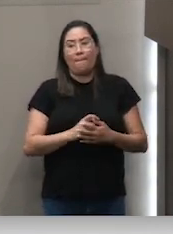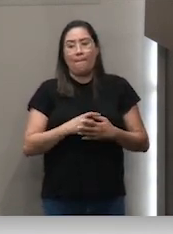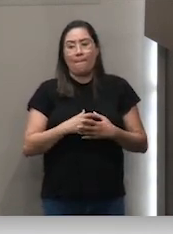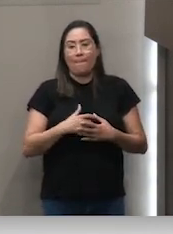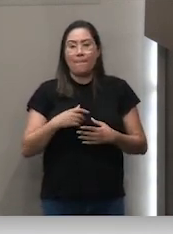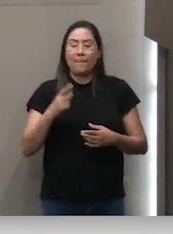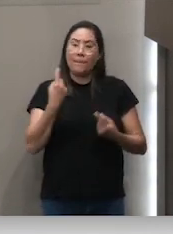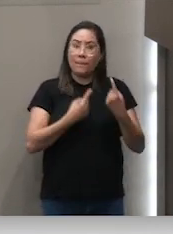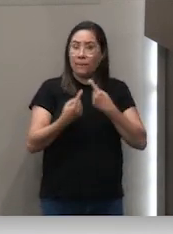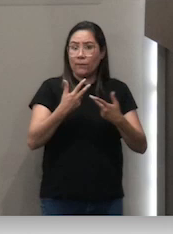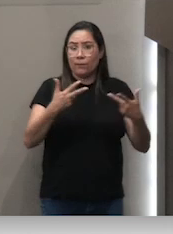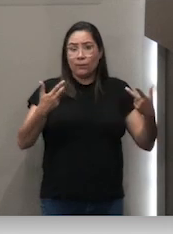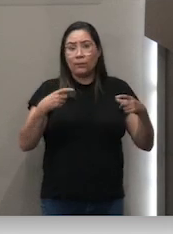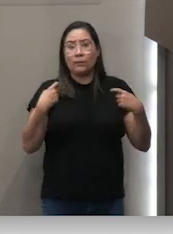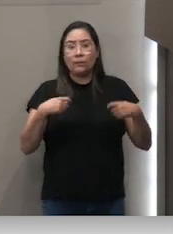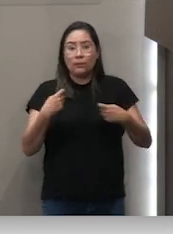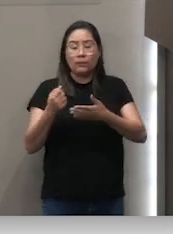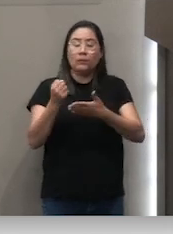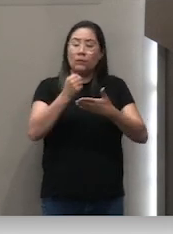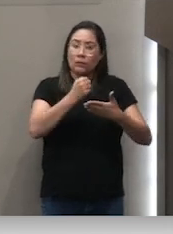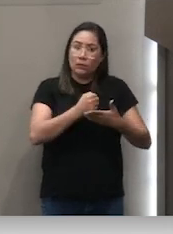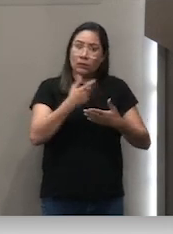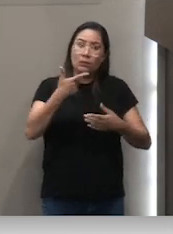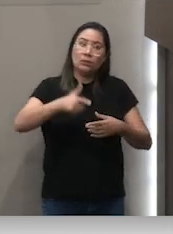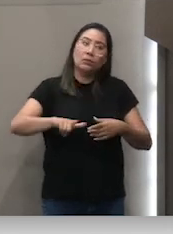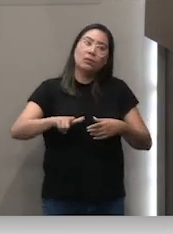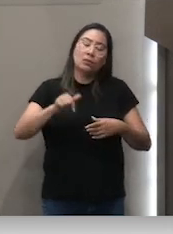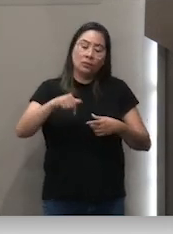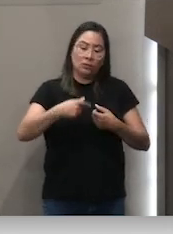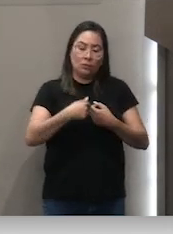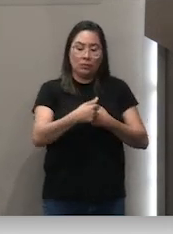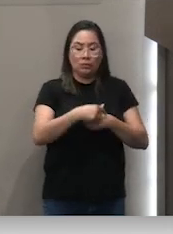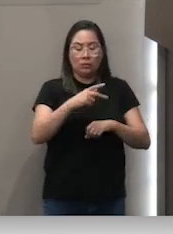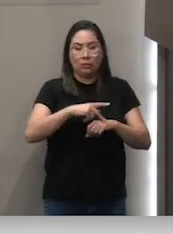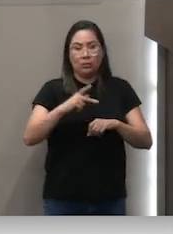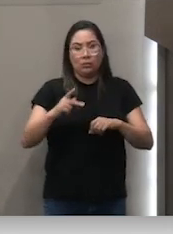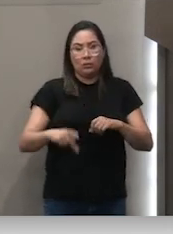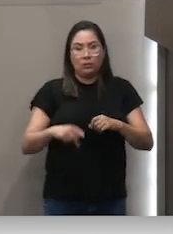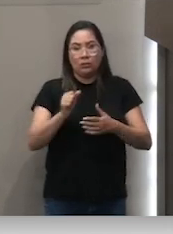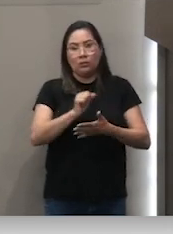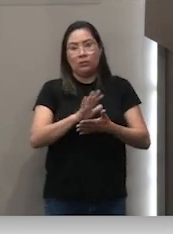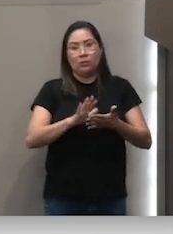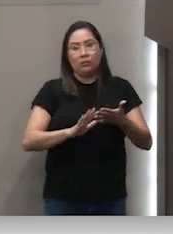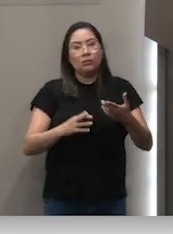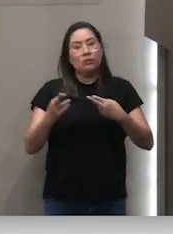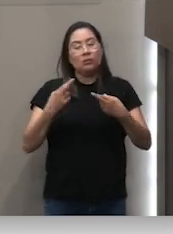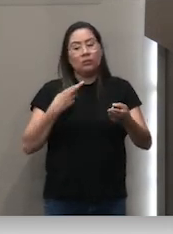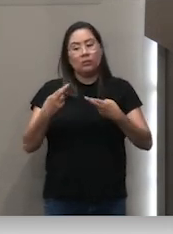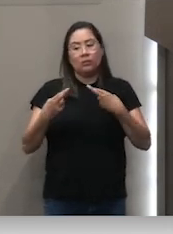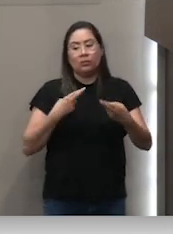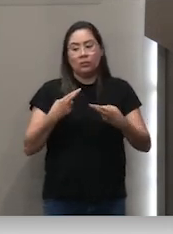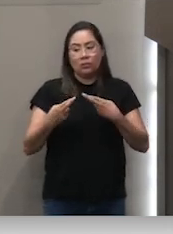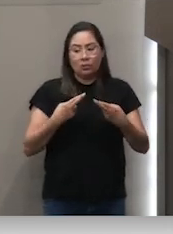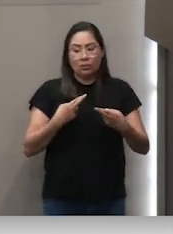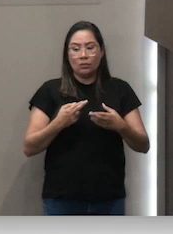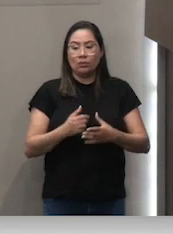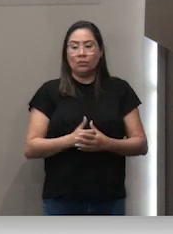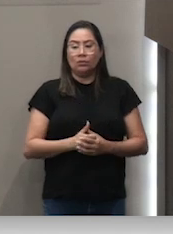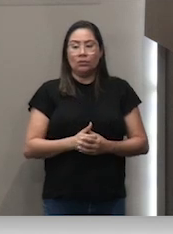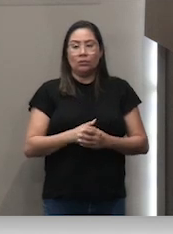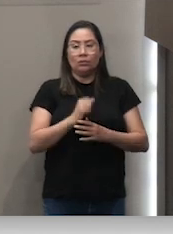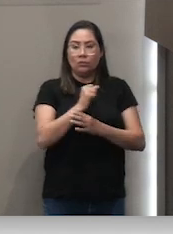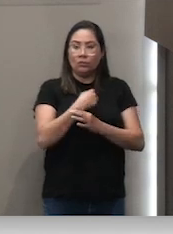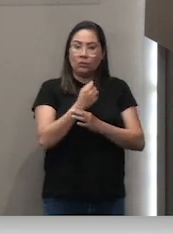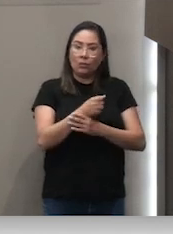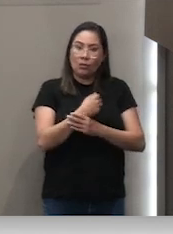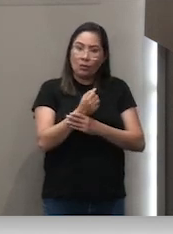Então, são algumas coisas que nós temos que trazer novamente aqui para o município de Passo Fundo. Atividades correlacionadas à